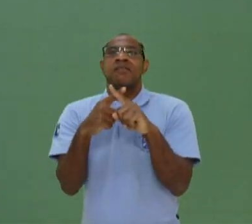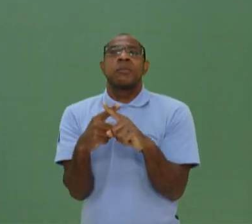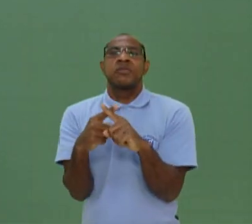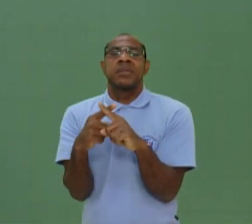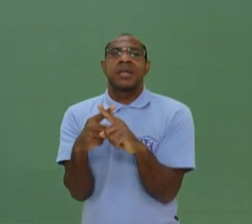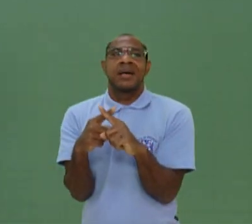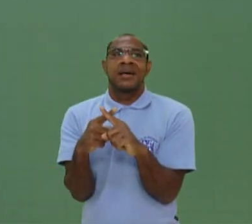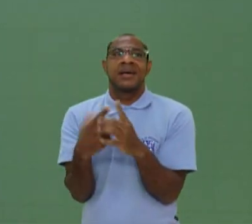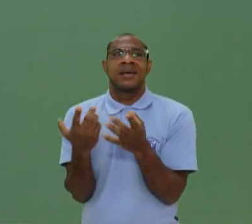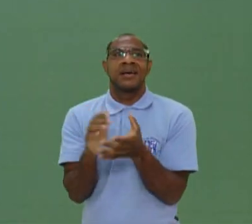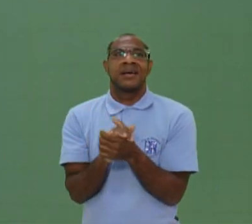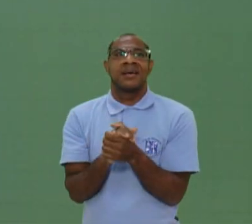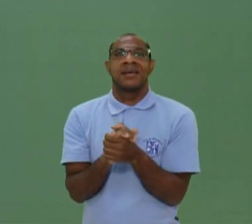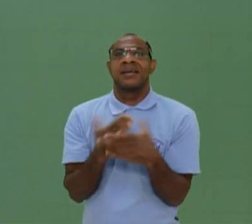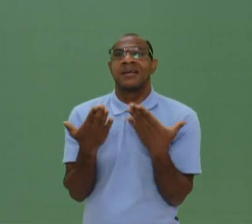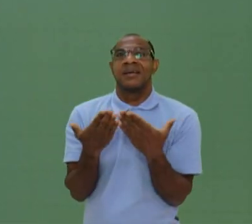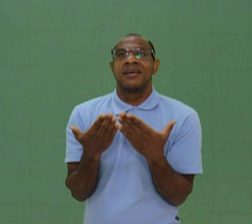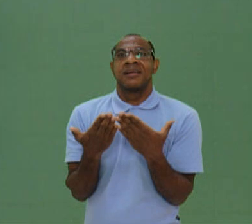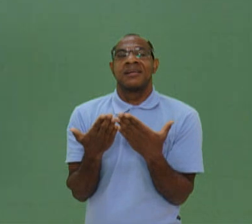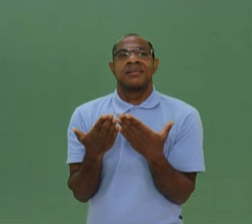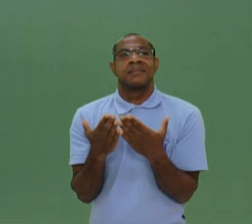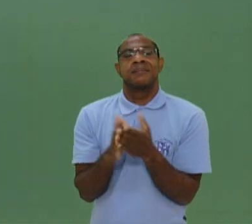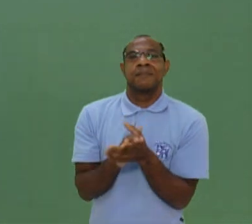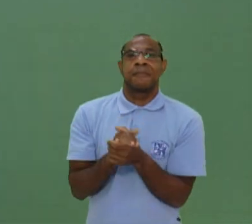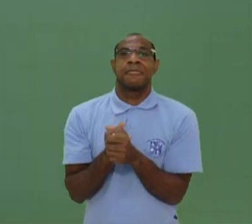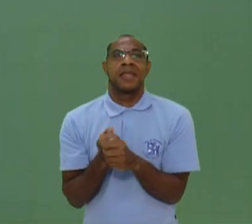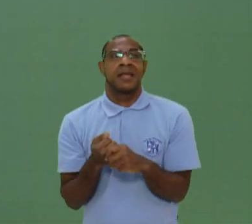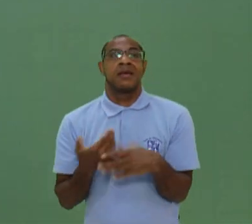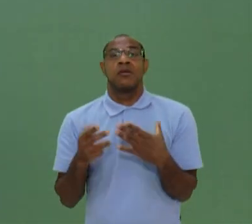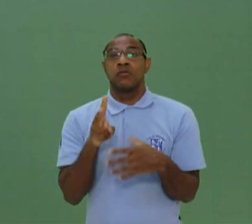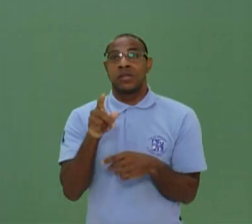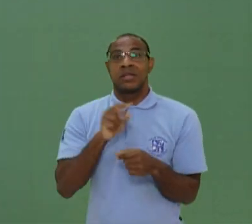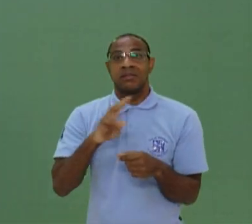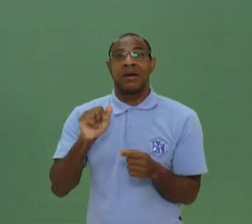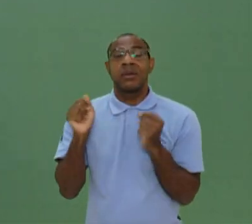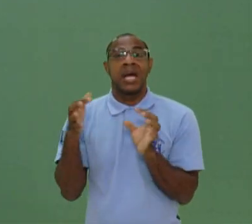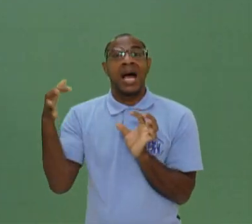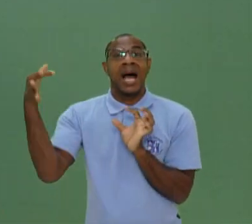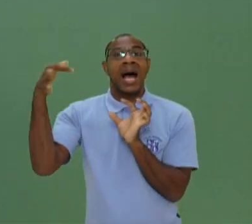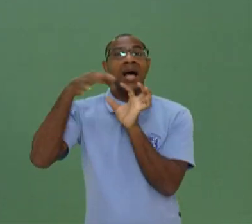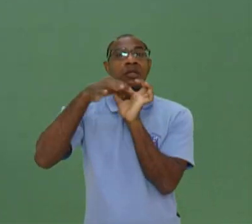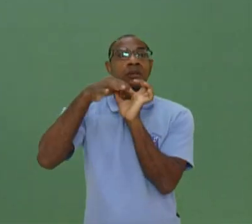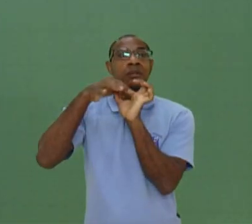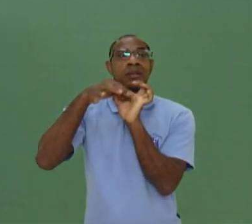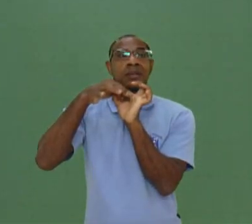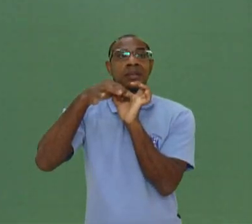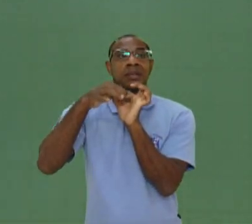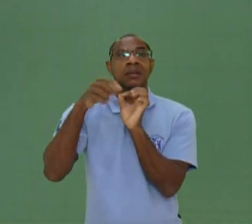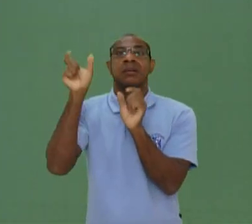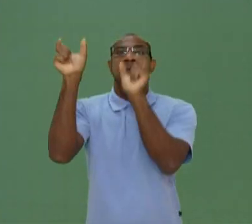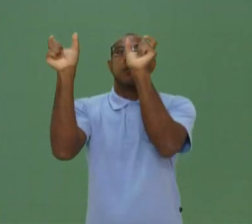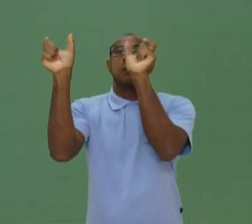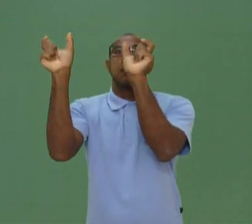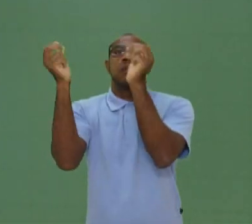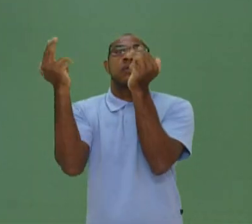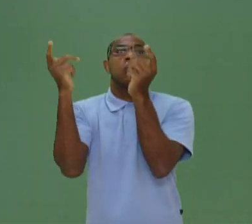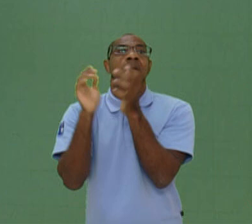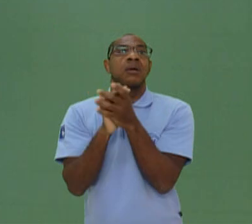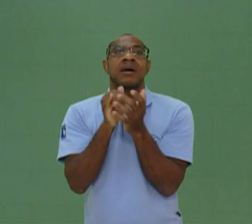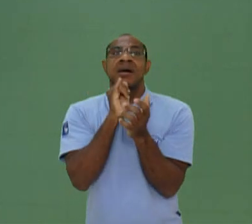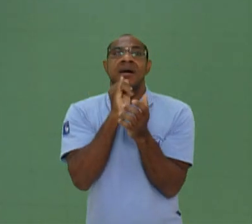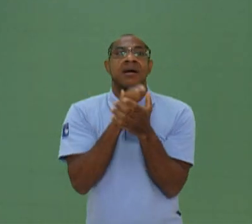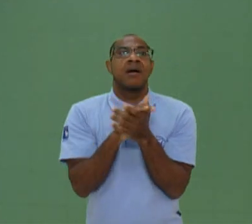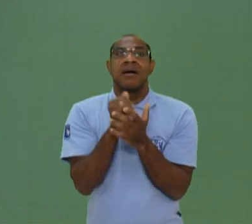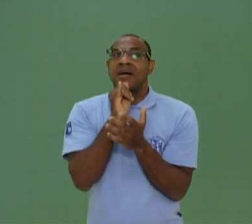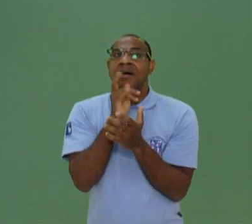de monômios, eu estou fazendo a mesma coisa aqui agora. Você vai associar termos comuns. Multiplica os